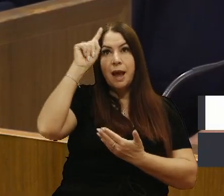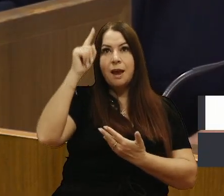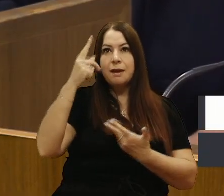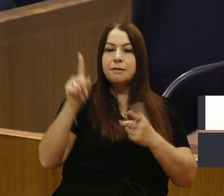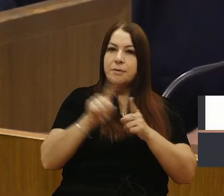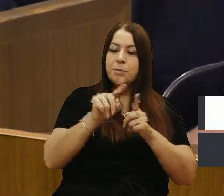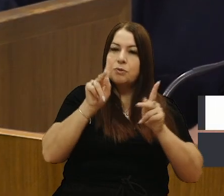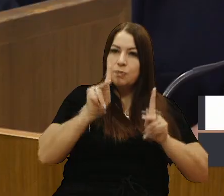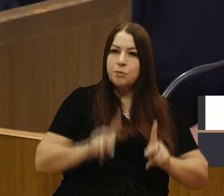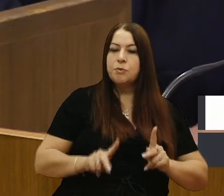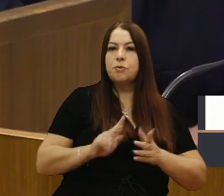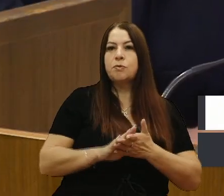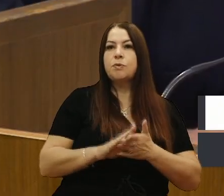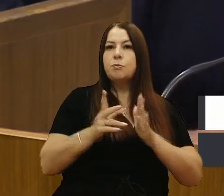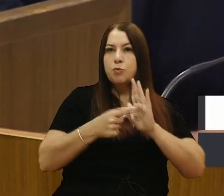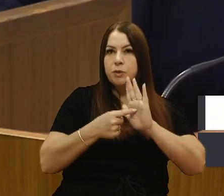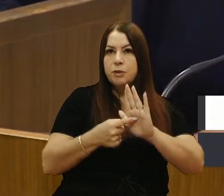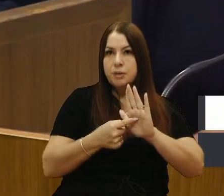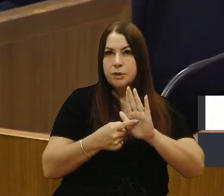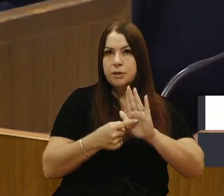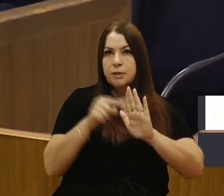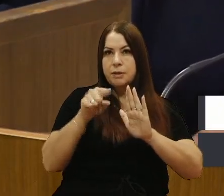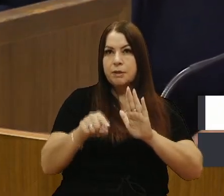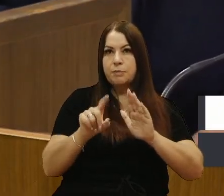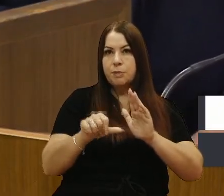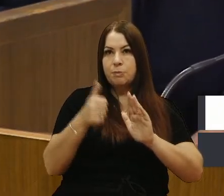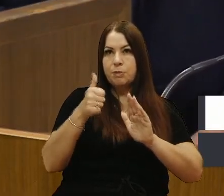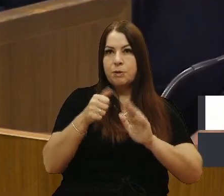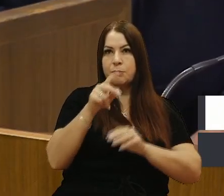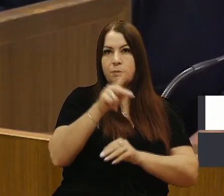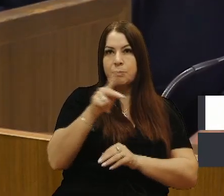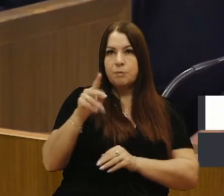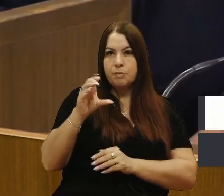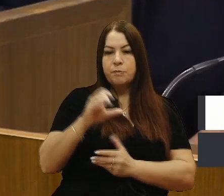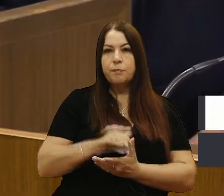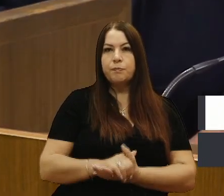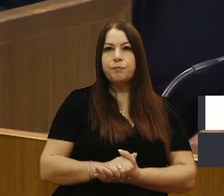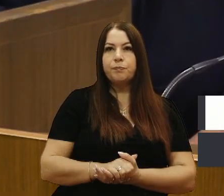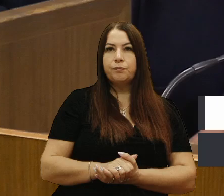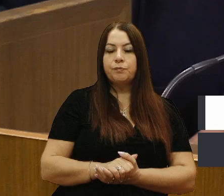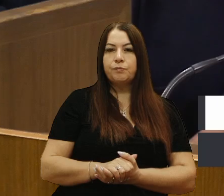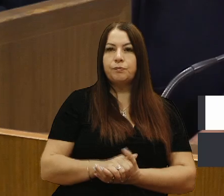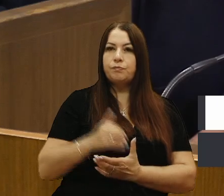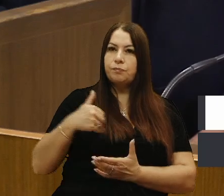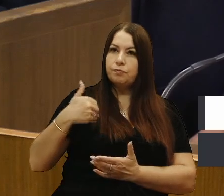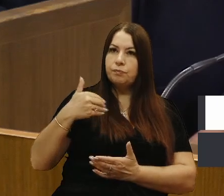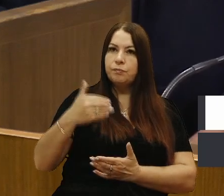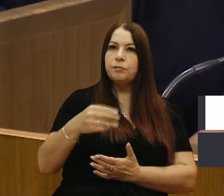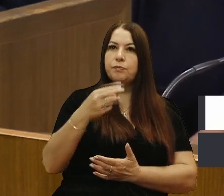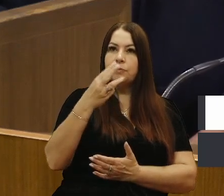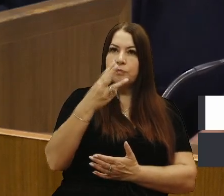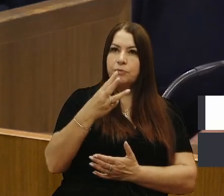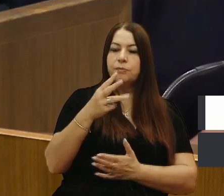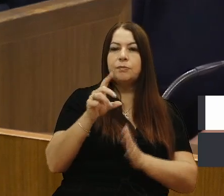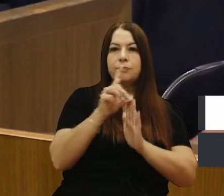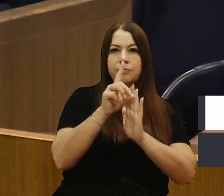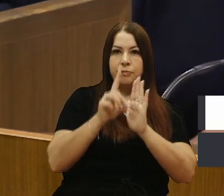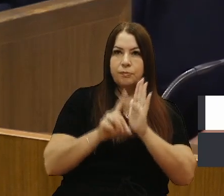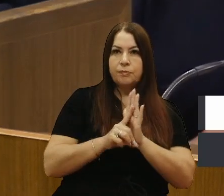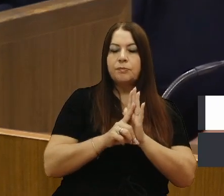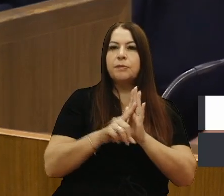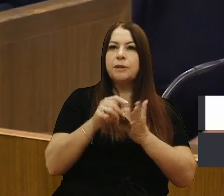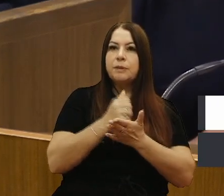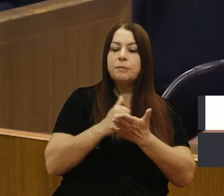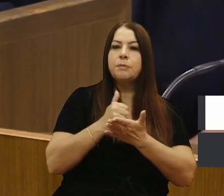de pessoas, demonstradas nesse primeiro PPC. Ao longo dessas 3 décadas, esta